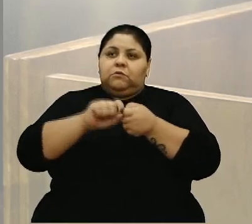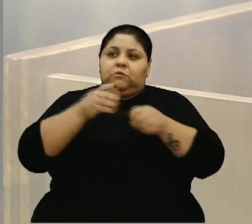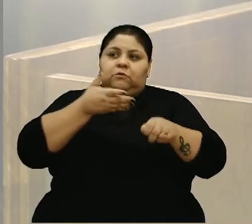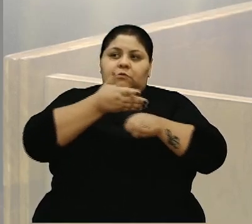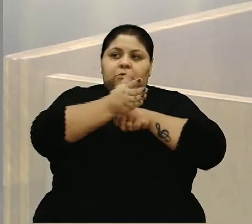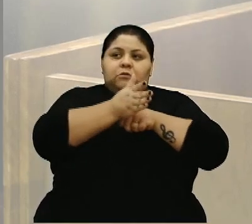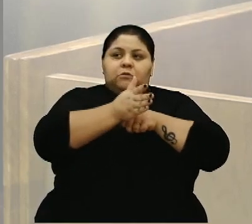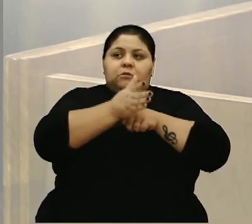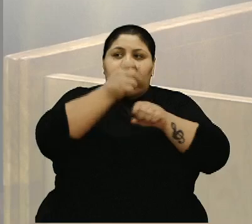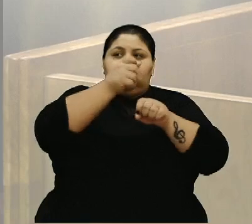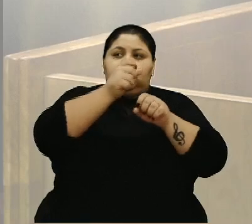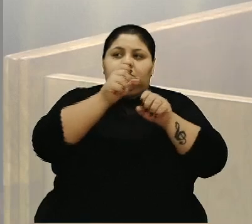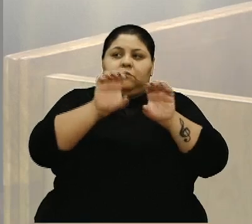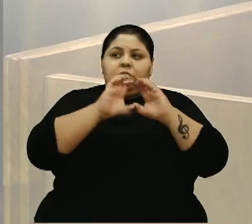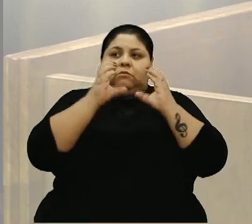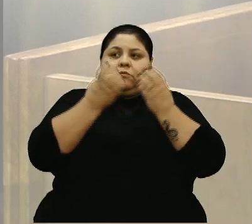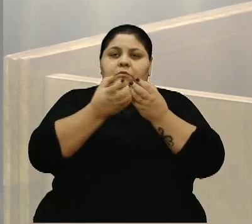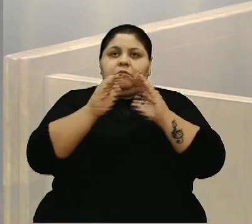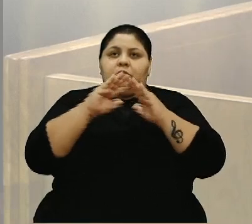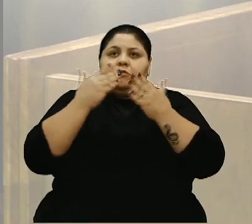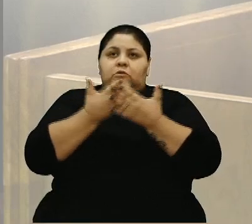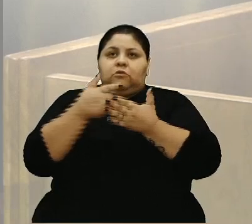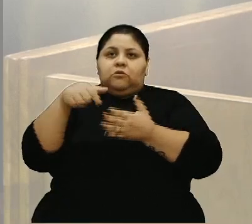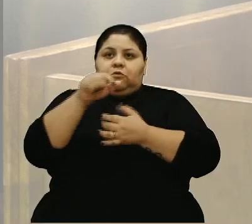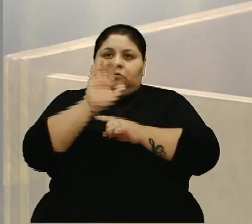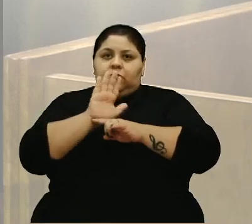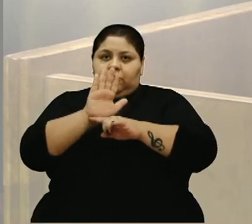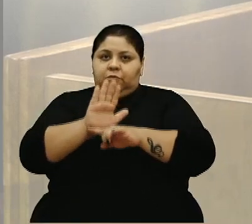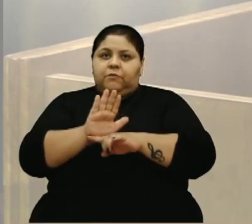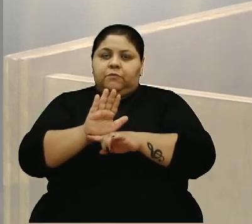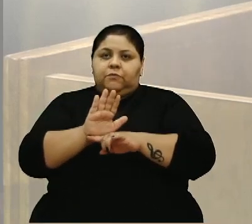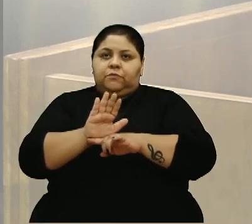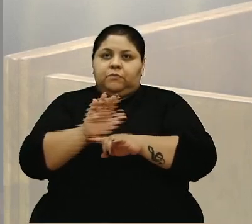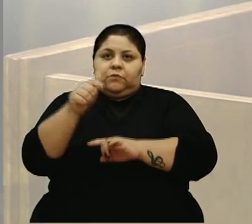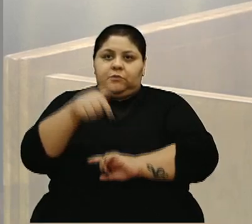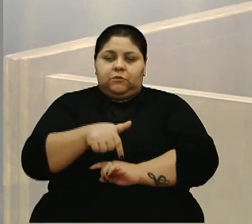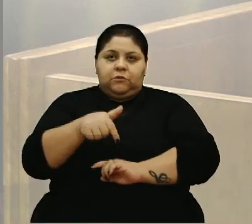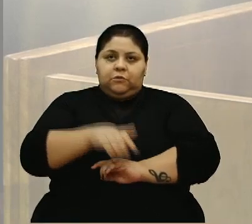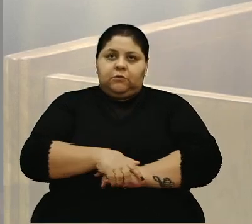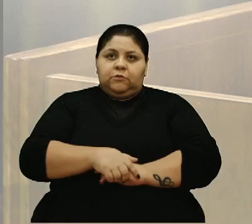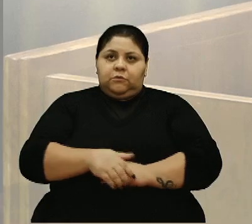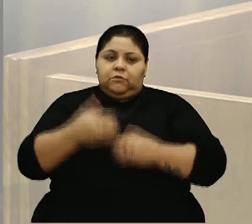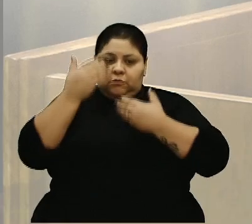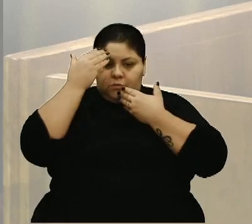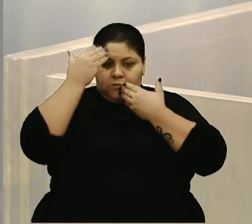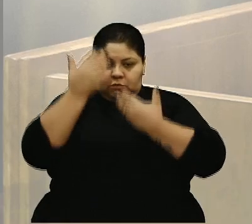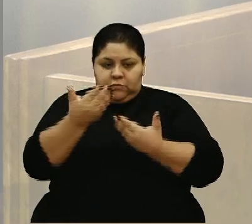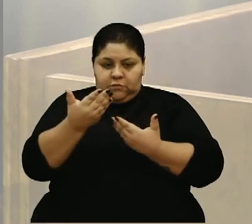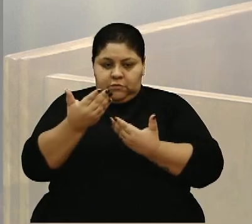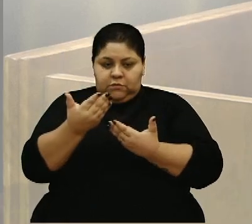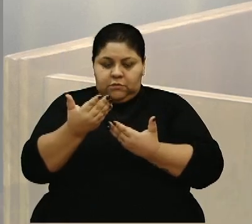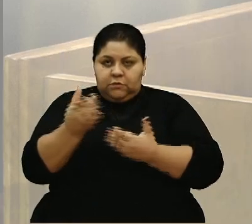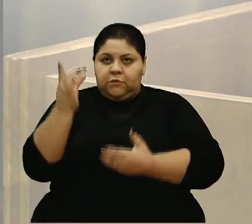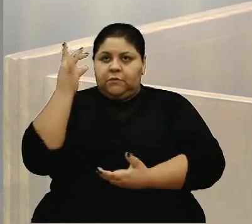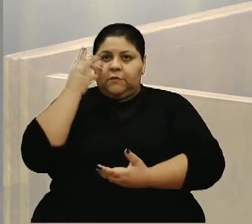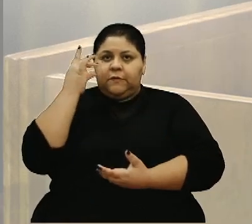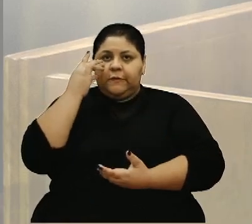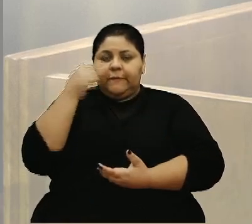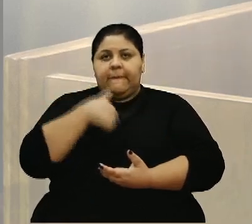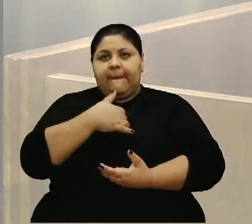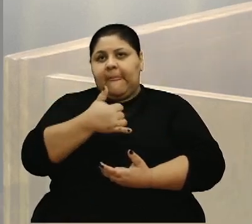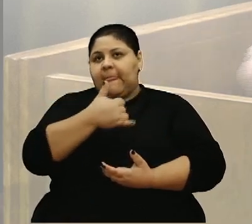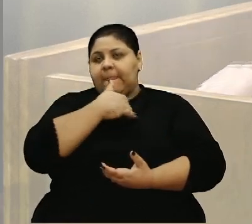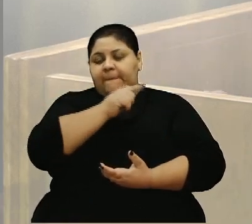da comunidade escolar, nós vamos estar ajudando vocês diretamente aqui. Obrigado por vocês comparecer. Eu, infelizmente,